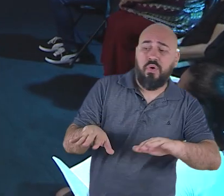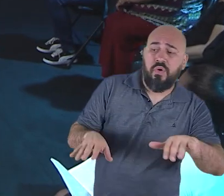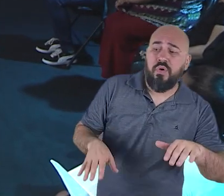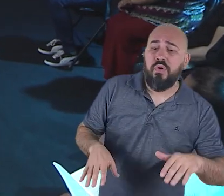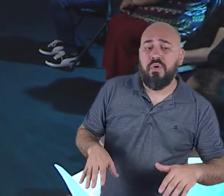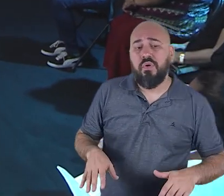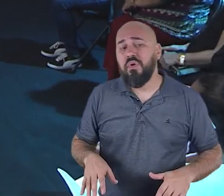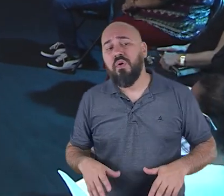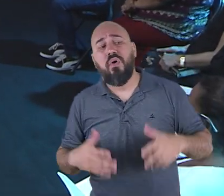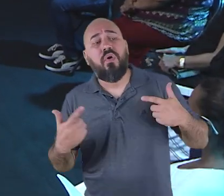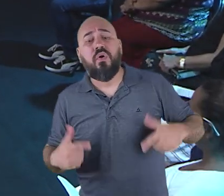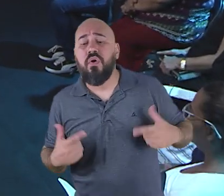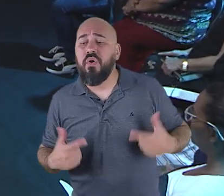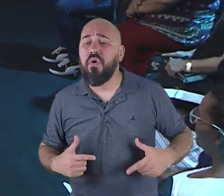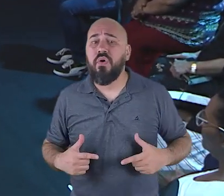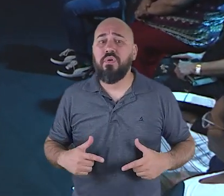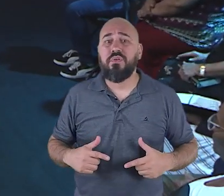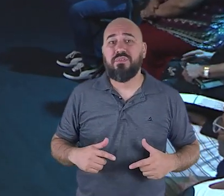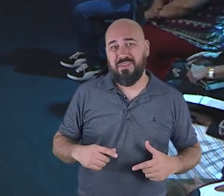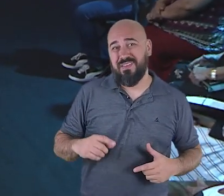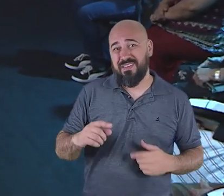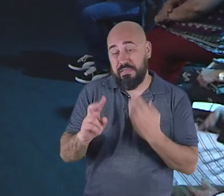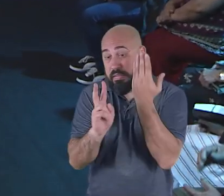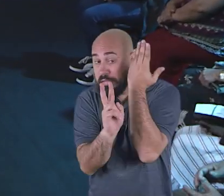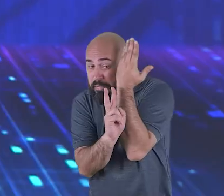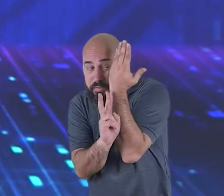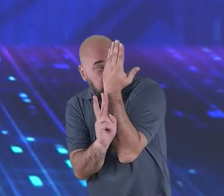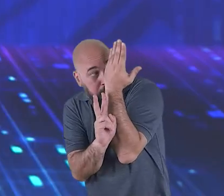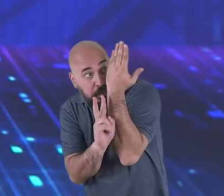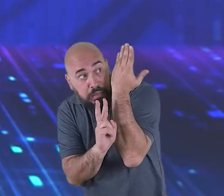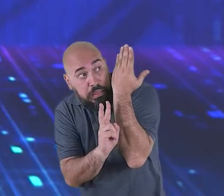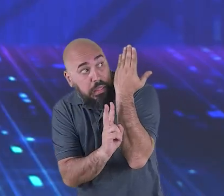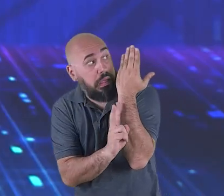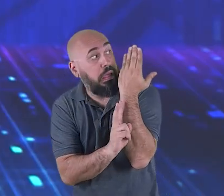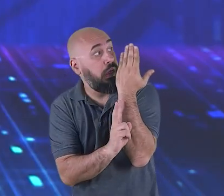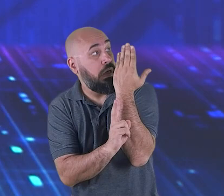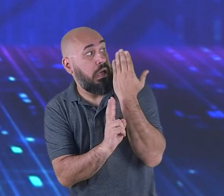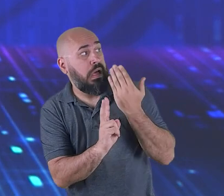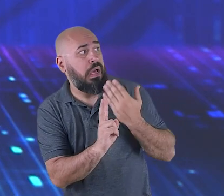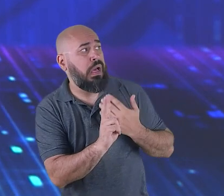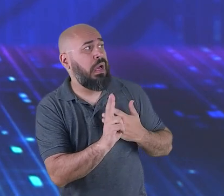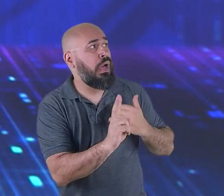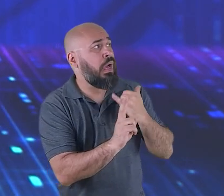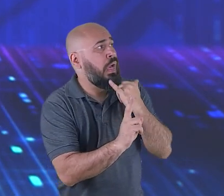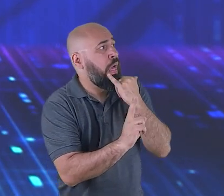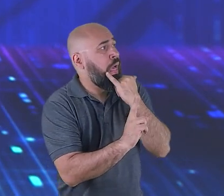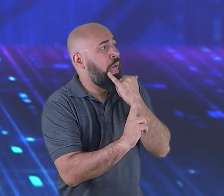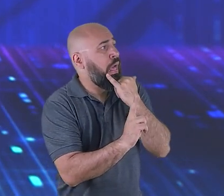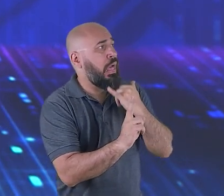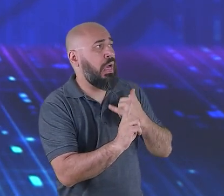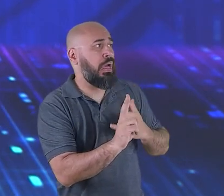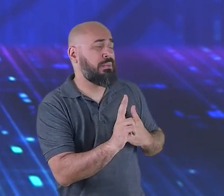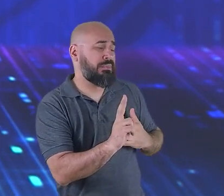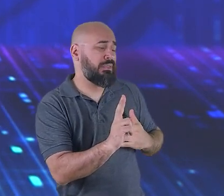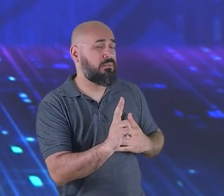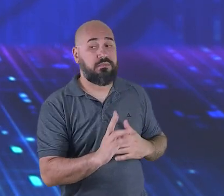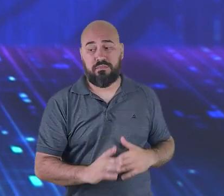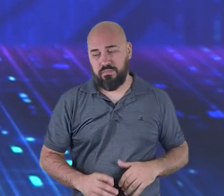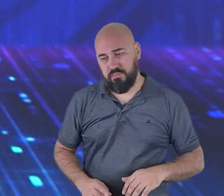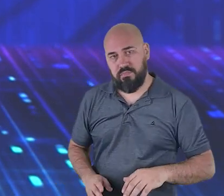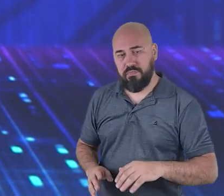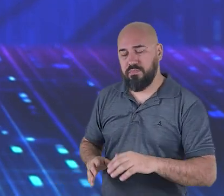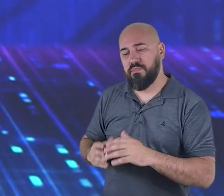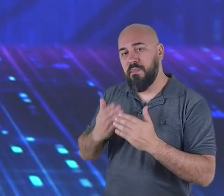Quando Deus encontrou Adão e Eva escondidos nos arbustos, ele fez uma promessa para eles. E a